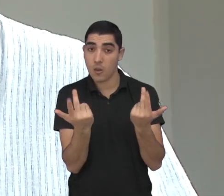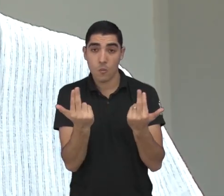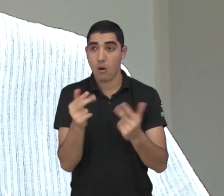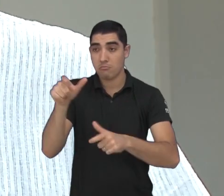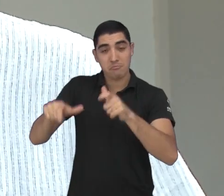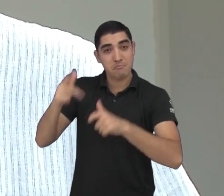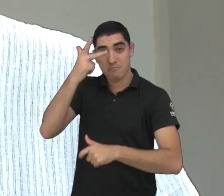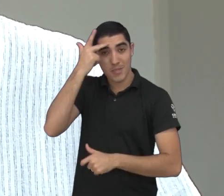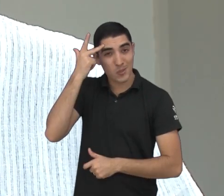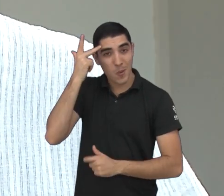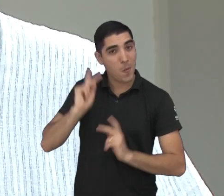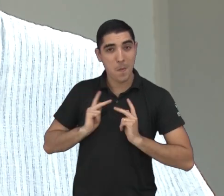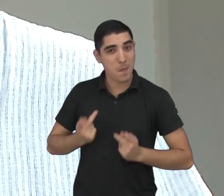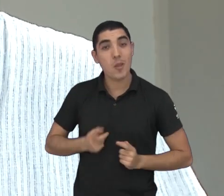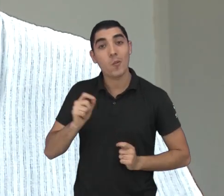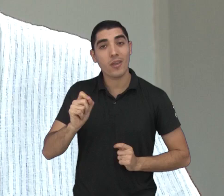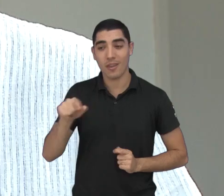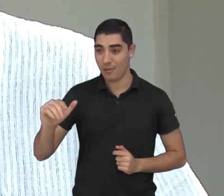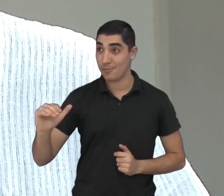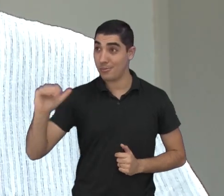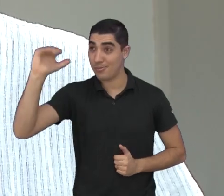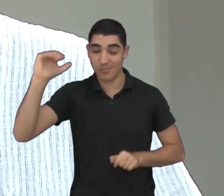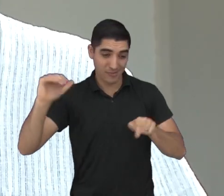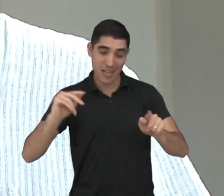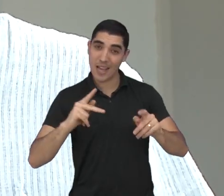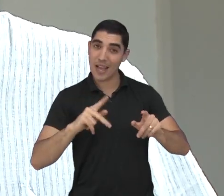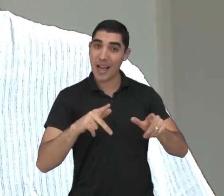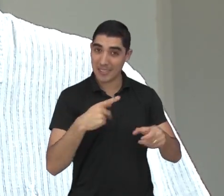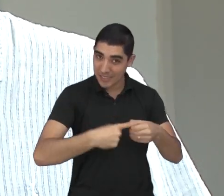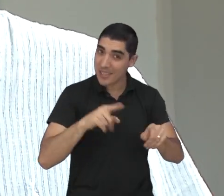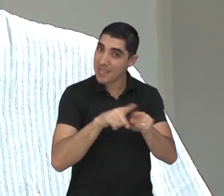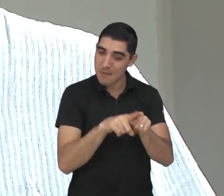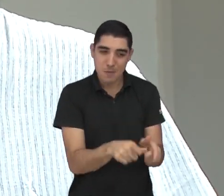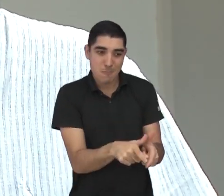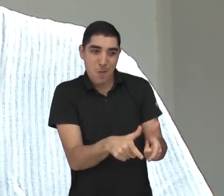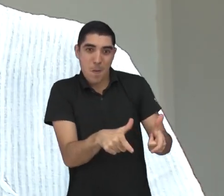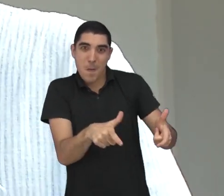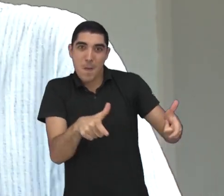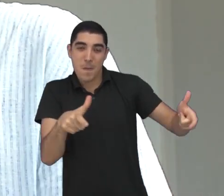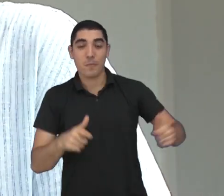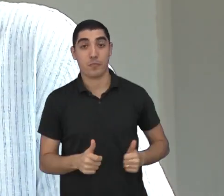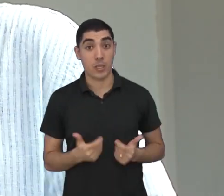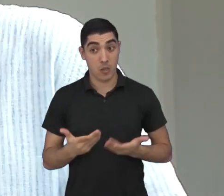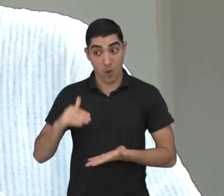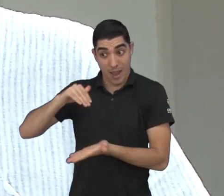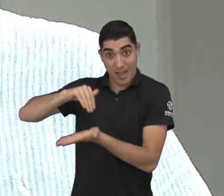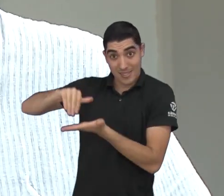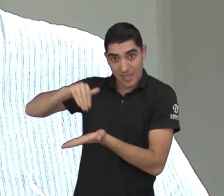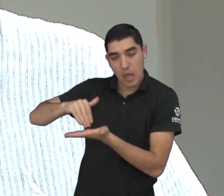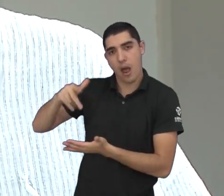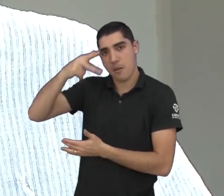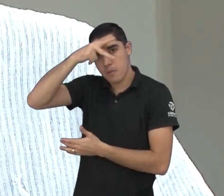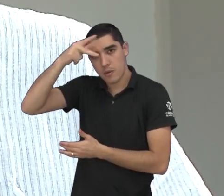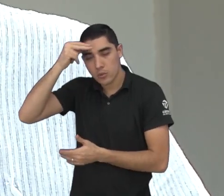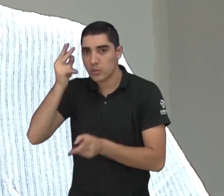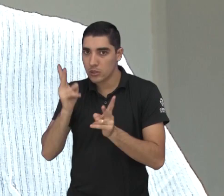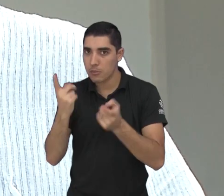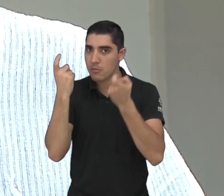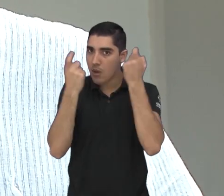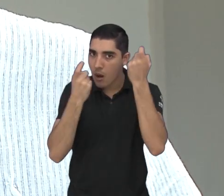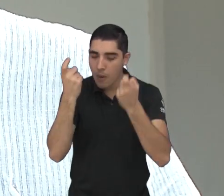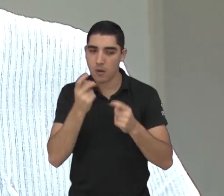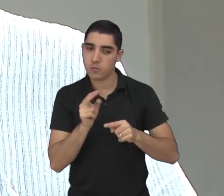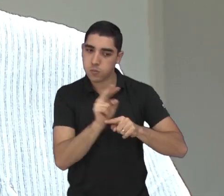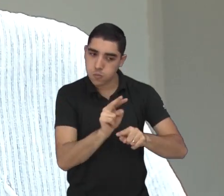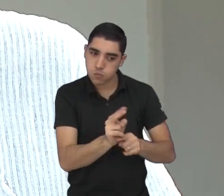vai crescendo, vai se desenvolvendo. E cabe às secretarias entender nas suas